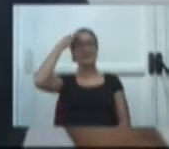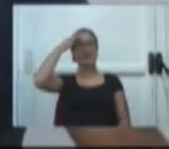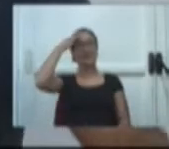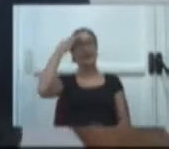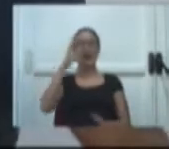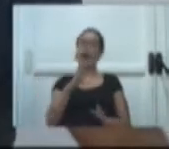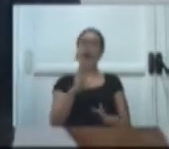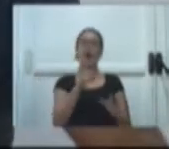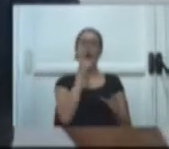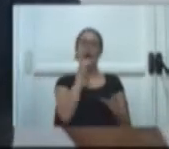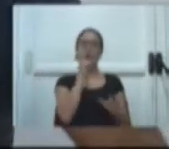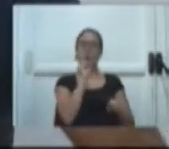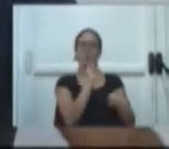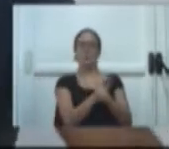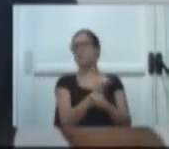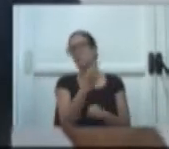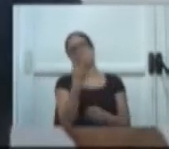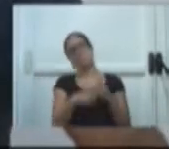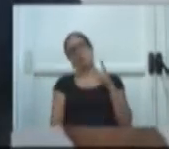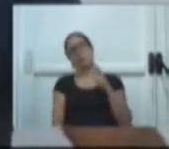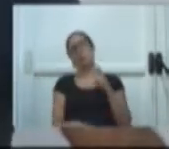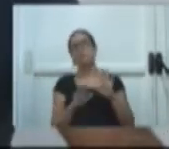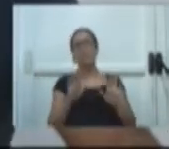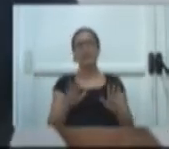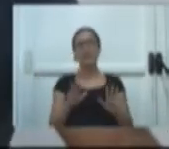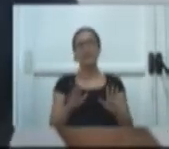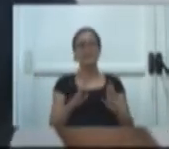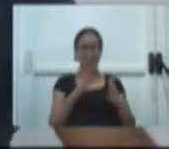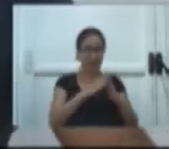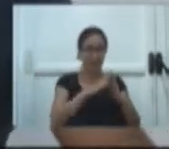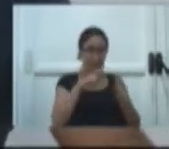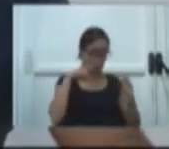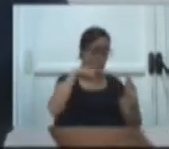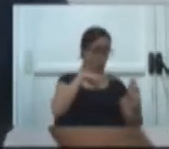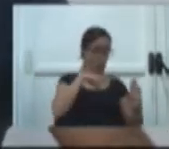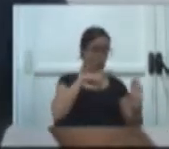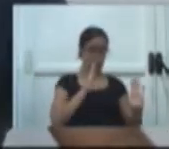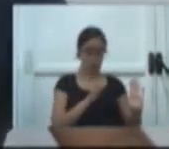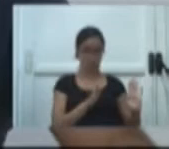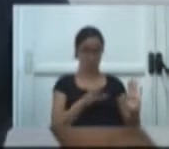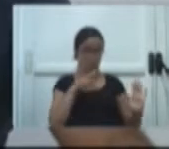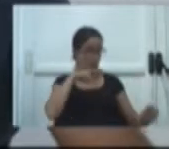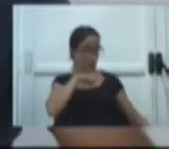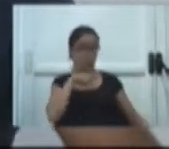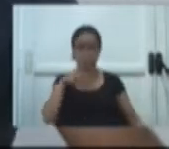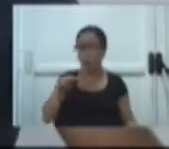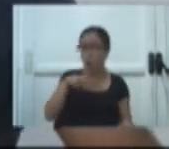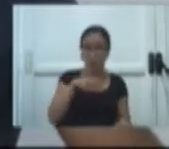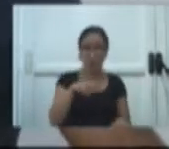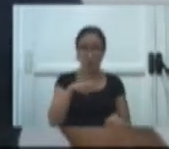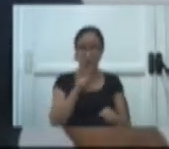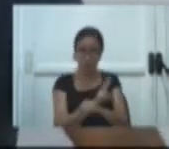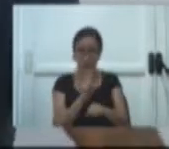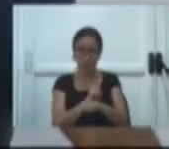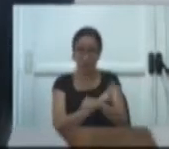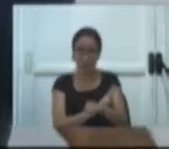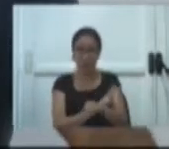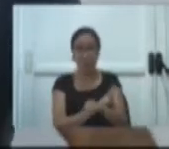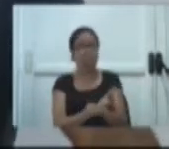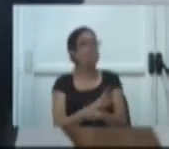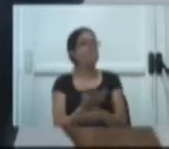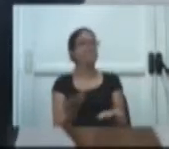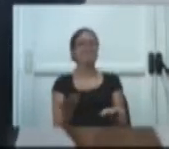isto é responsabilidade da prefeitura? É, mas é de todos e cada um de nós.